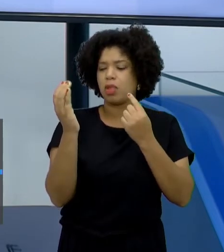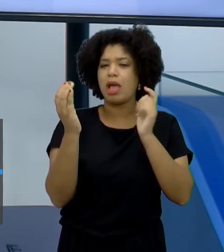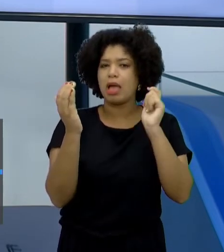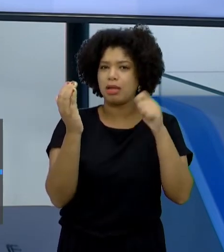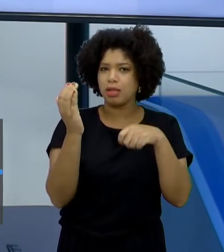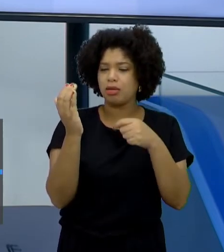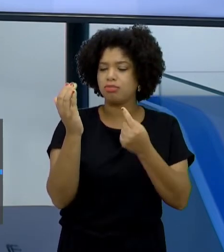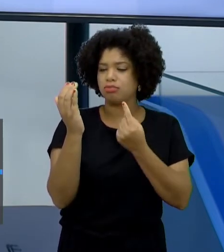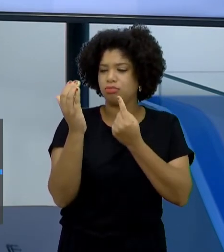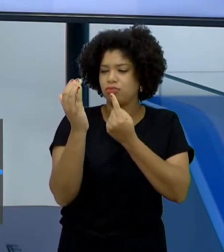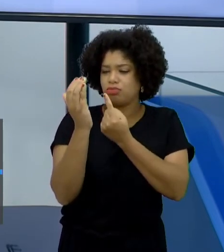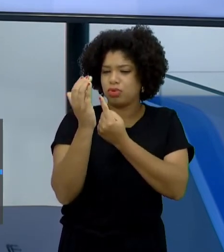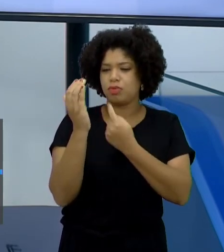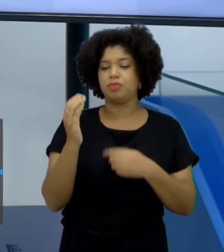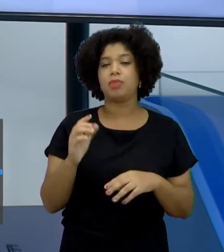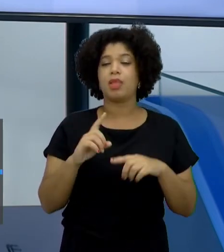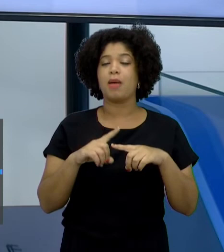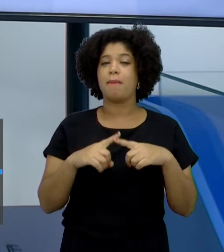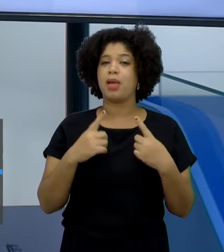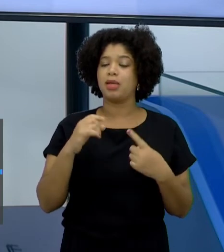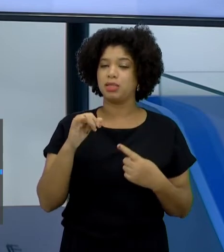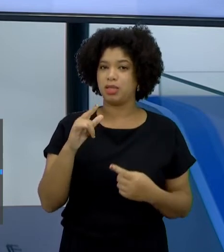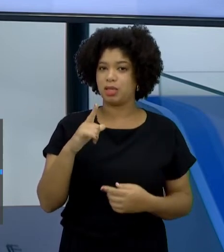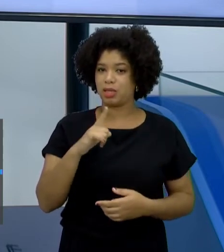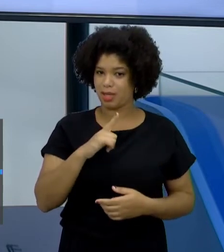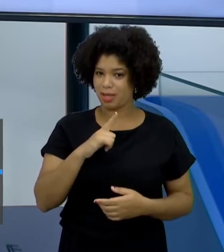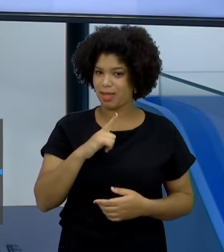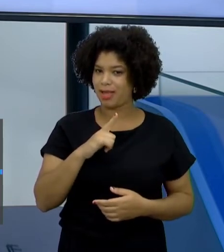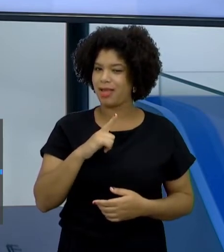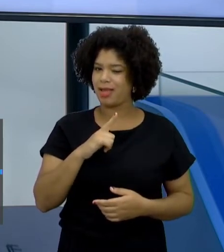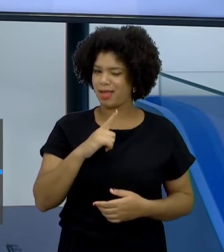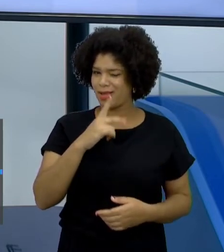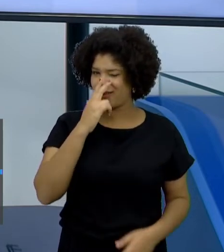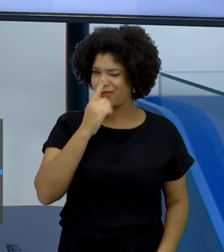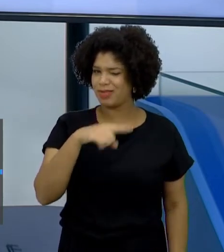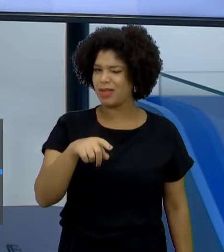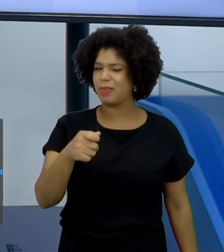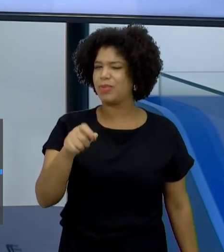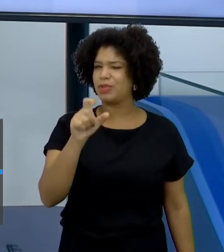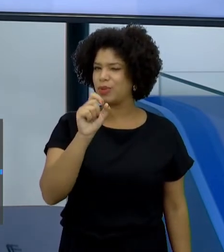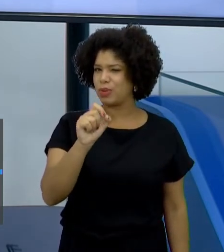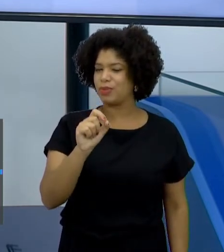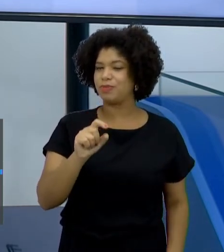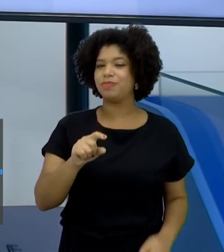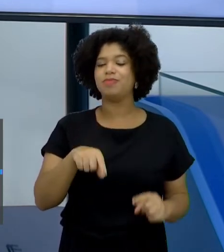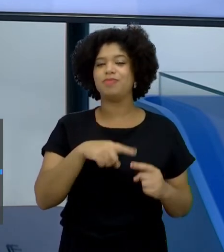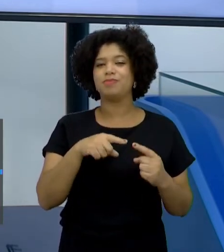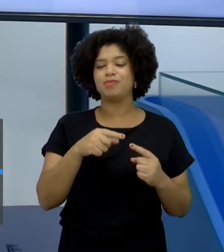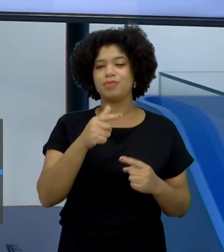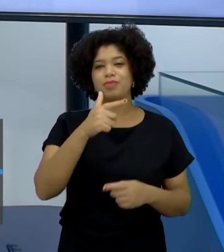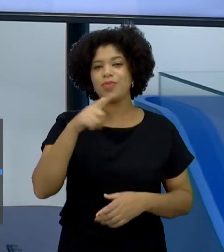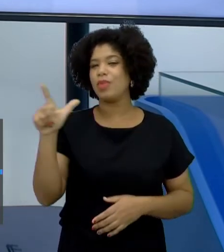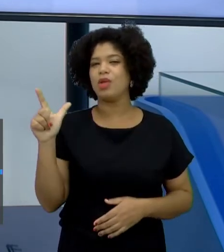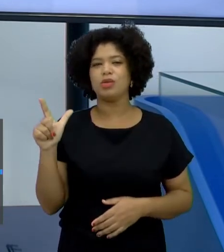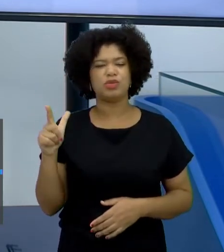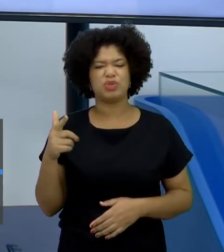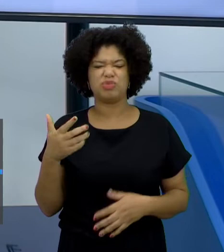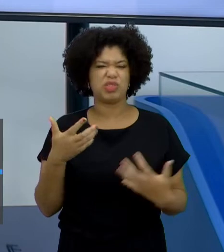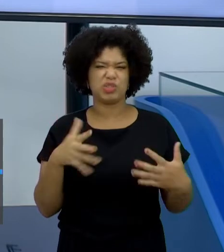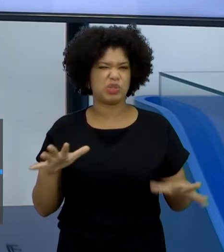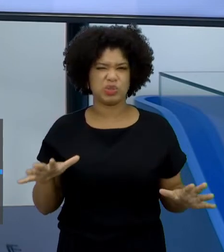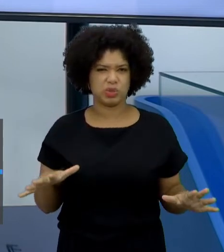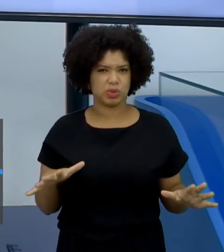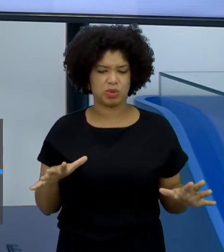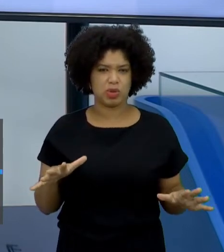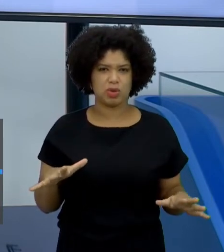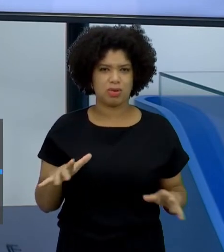aumentada. Agora, se você quer, e provavelmente é isso que você vai precisar, se você quer não fazer isso,